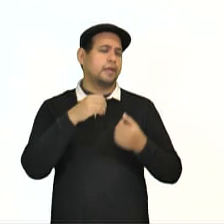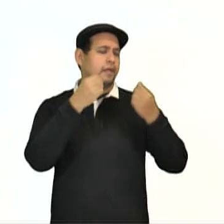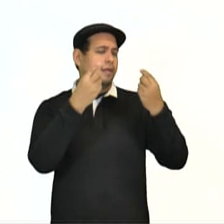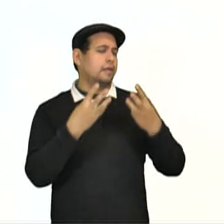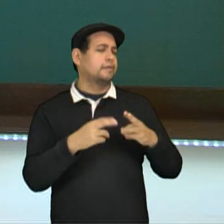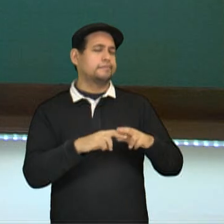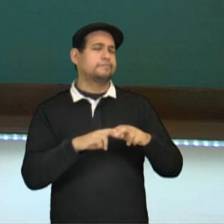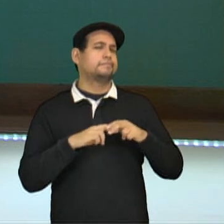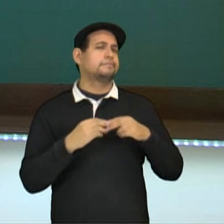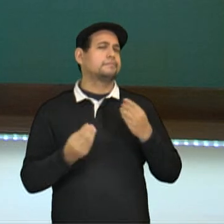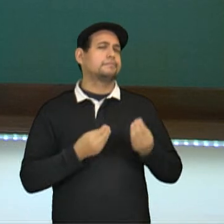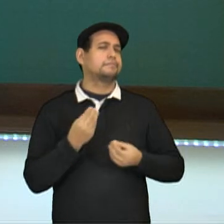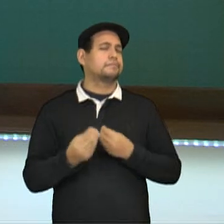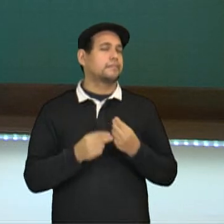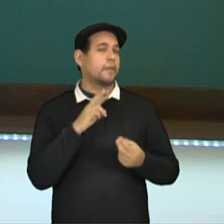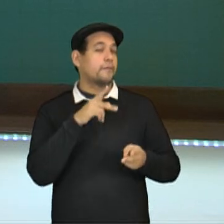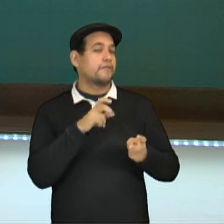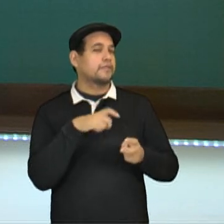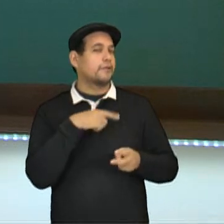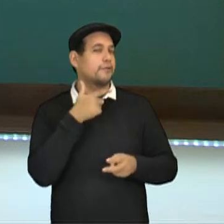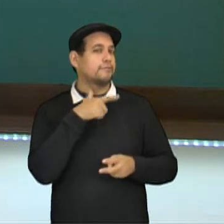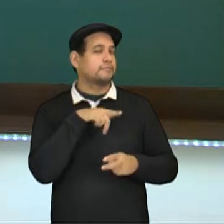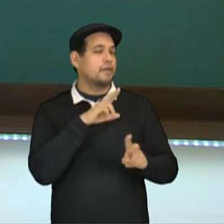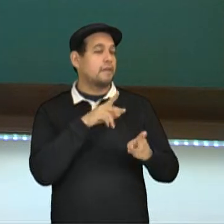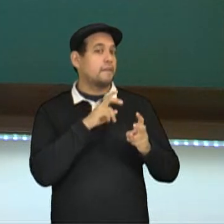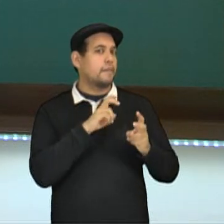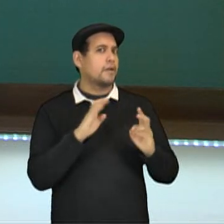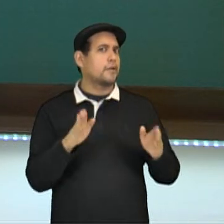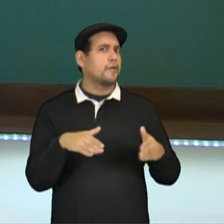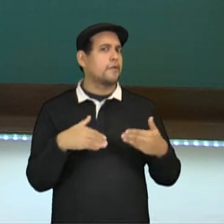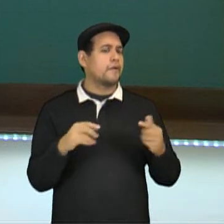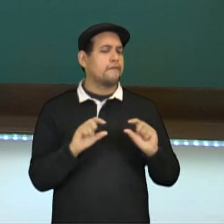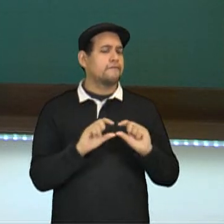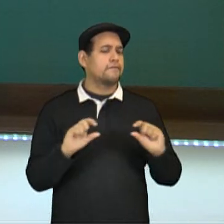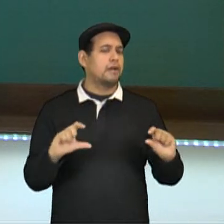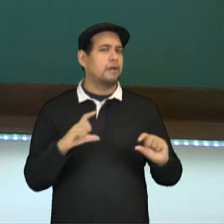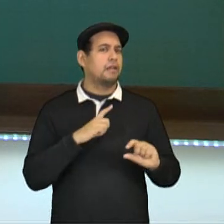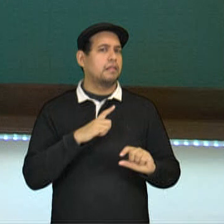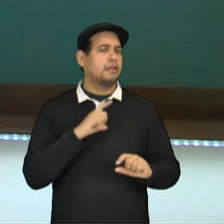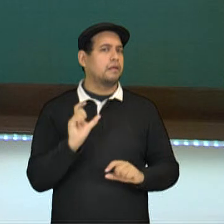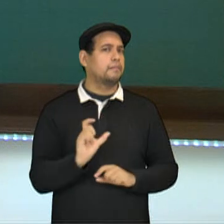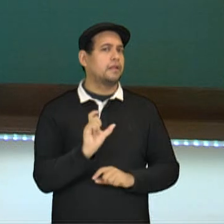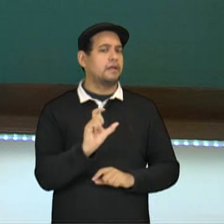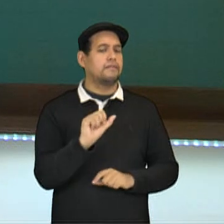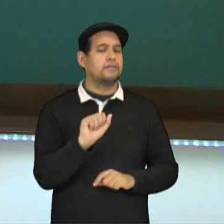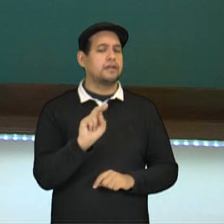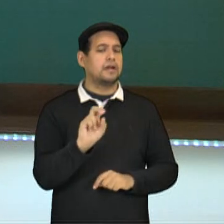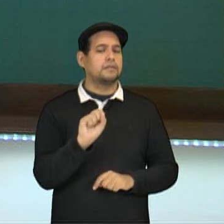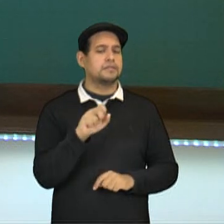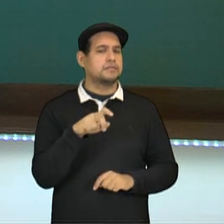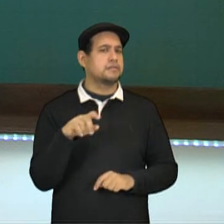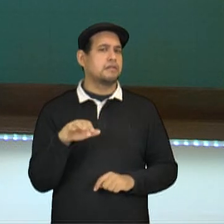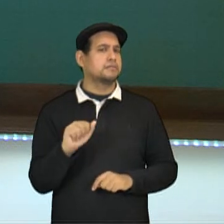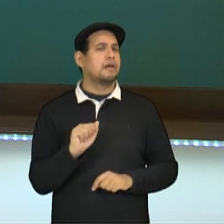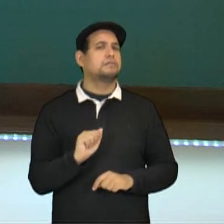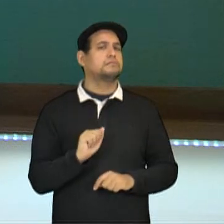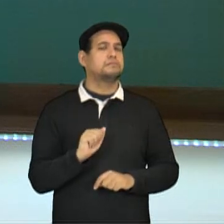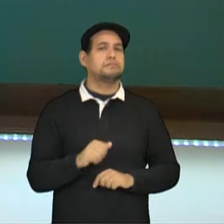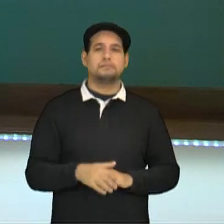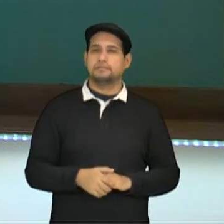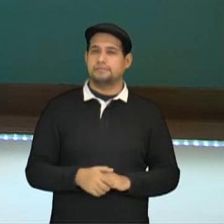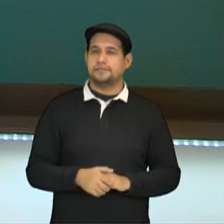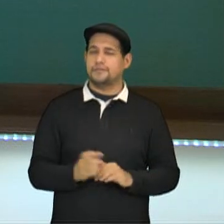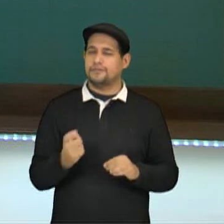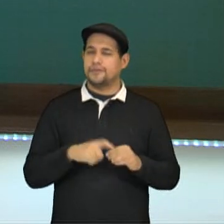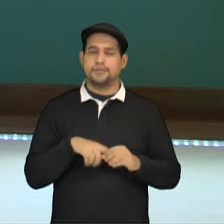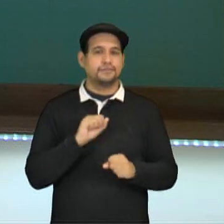explique o motivo. Vamos ver se você consegue encontrar em qual verso substantivo, a palavra ausência não é um substantivo abstrato.